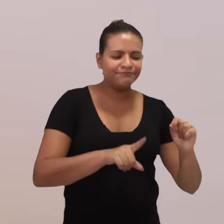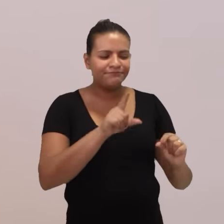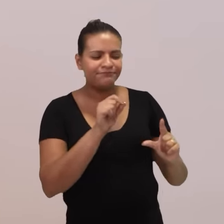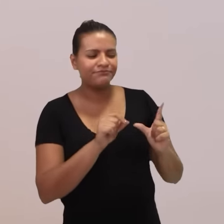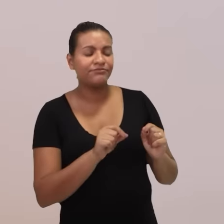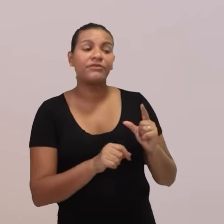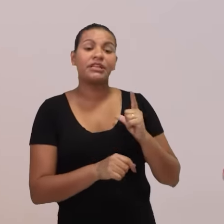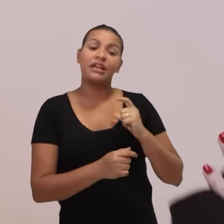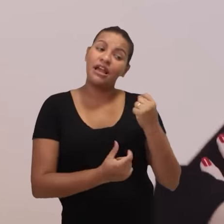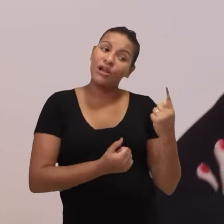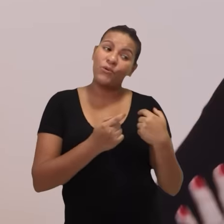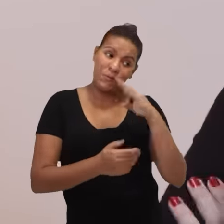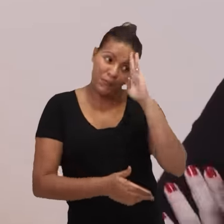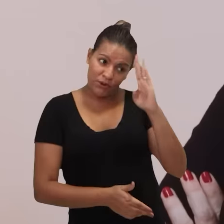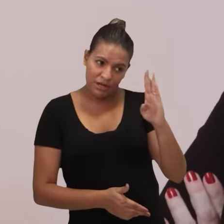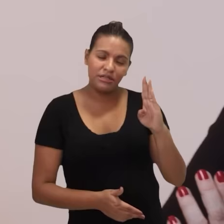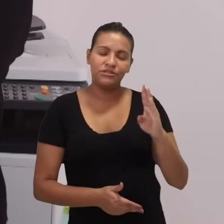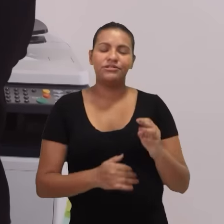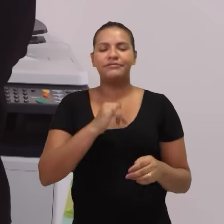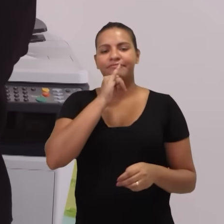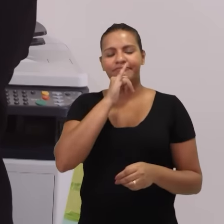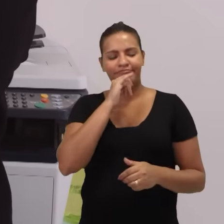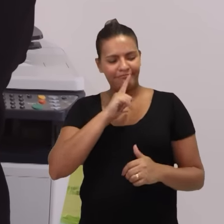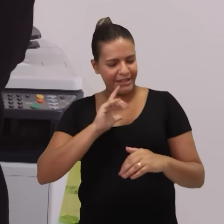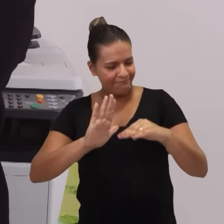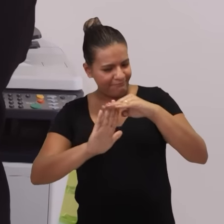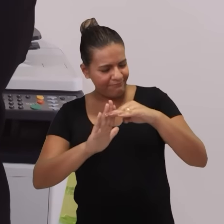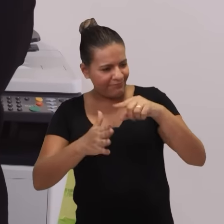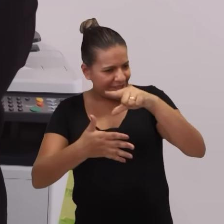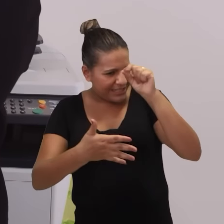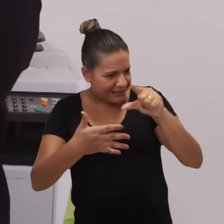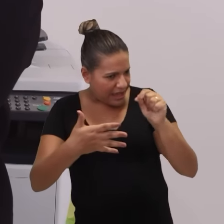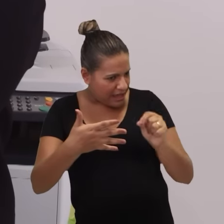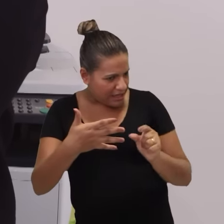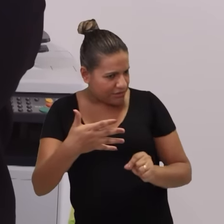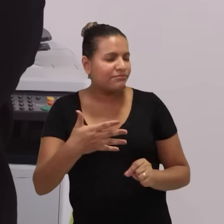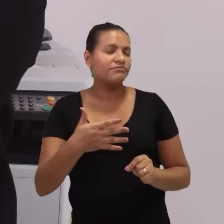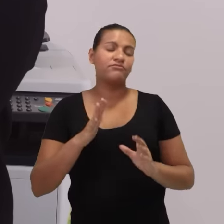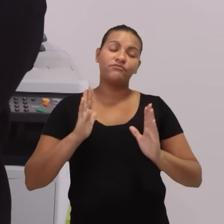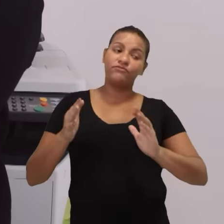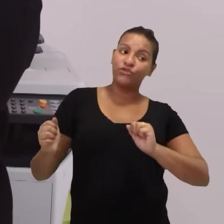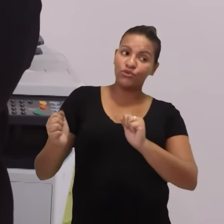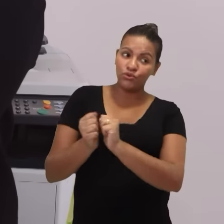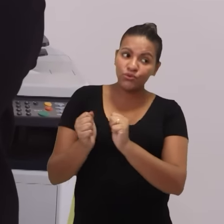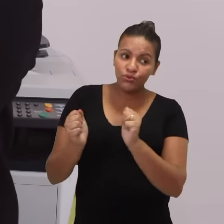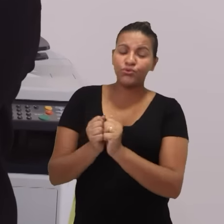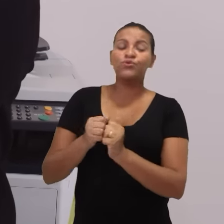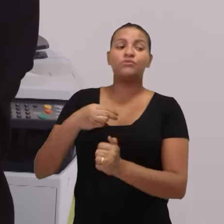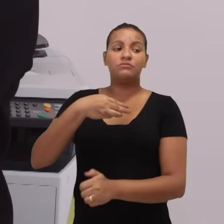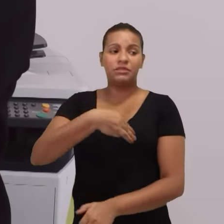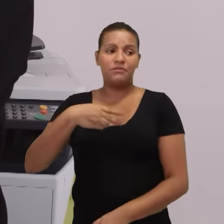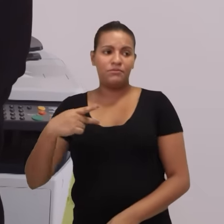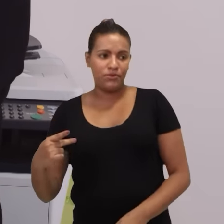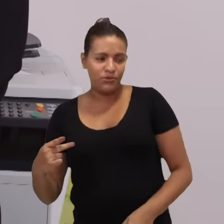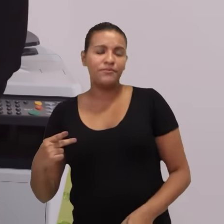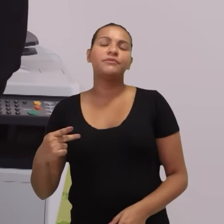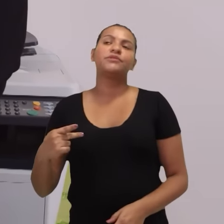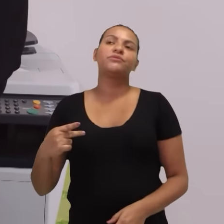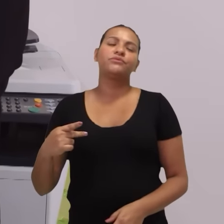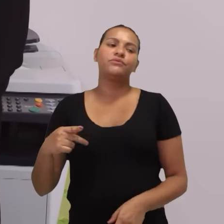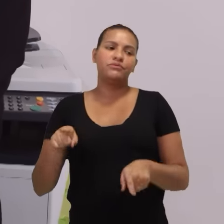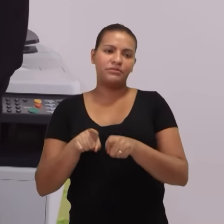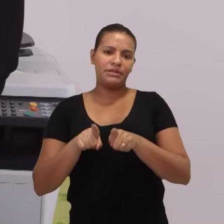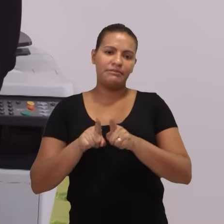nós temos alguns critérios pré-definidos. Nós criamos eles junto com a Defensoria Pública e o Ministério Público, no início da Central de